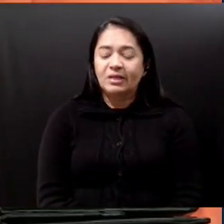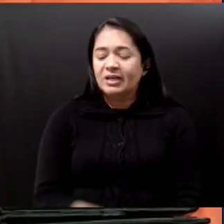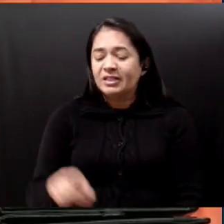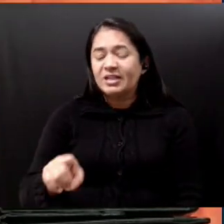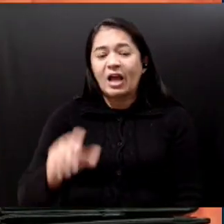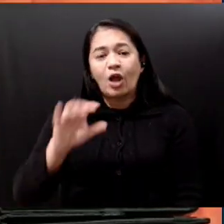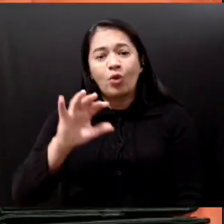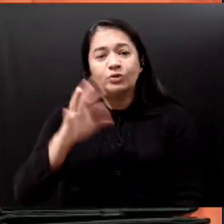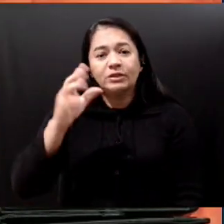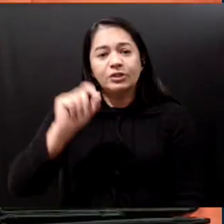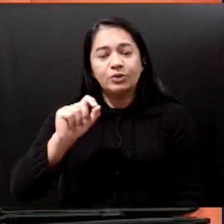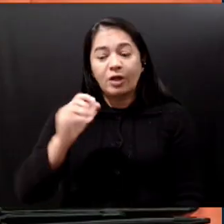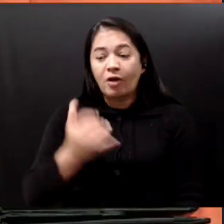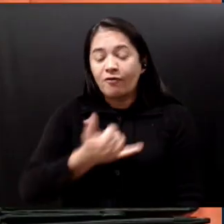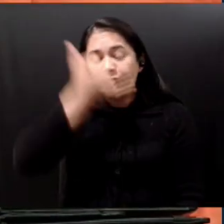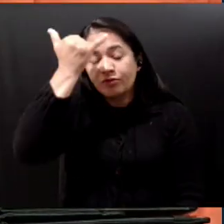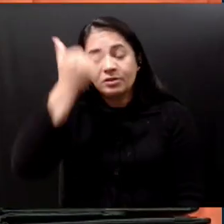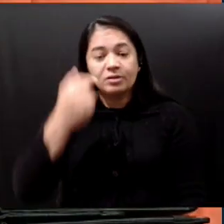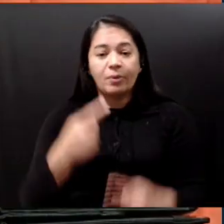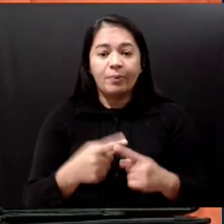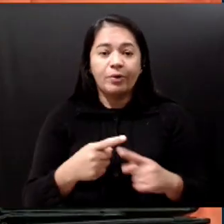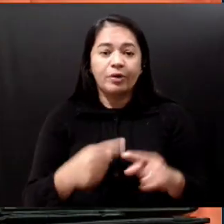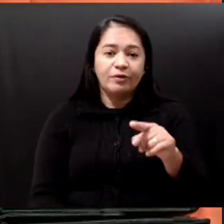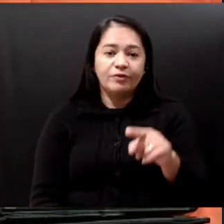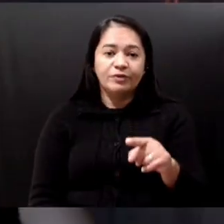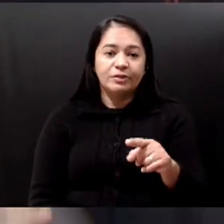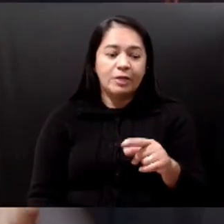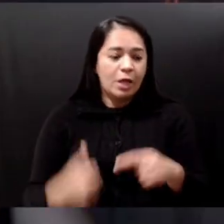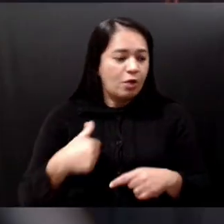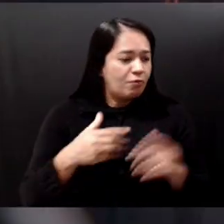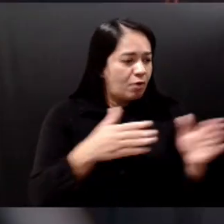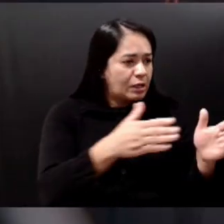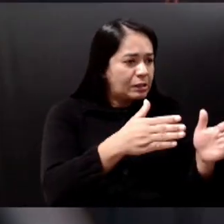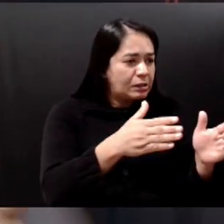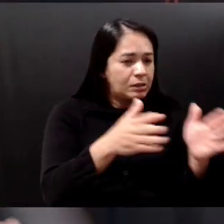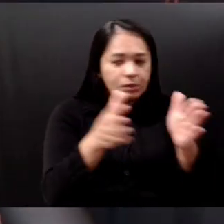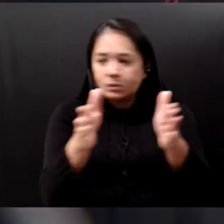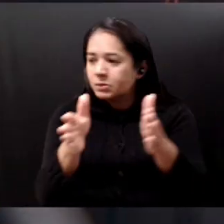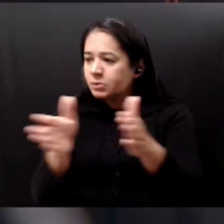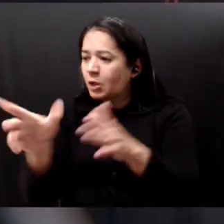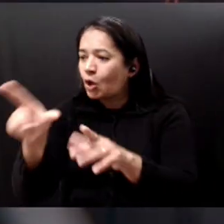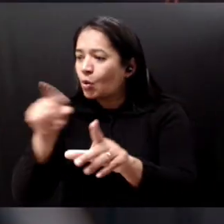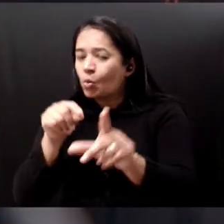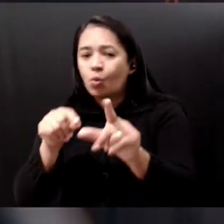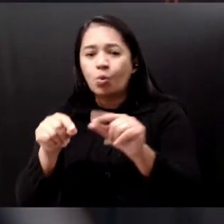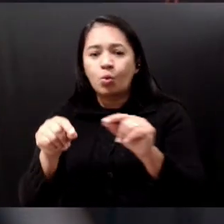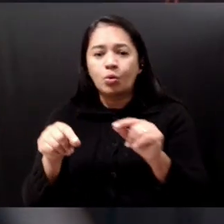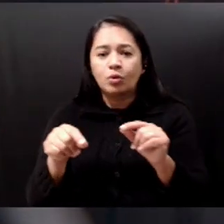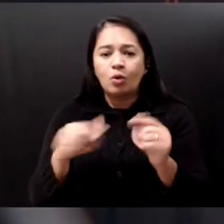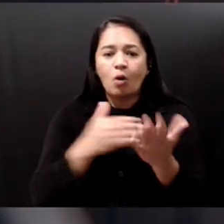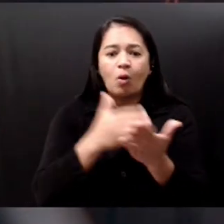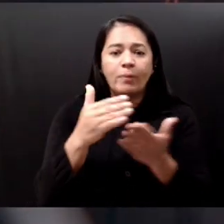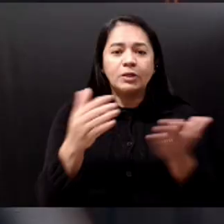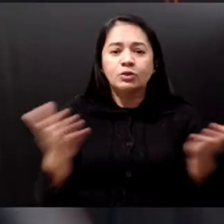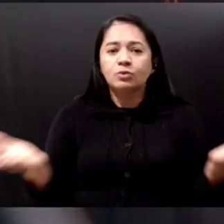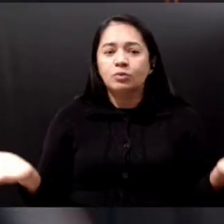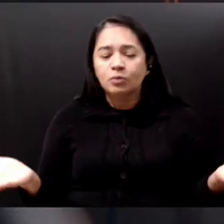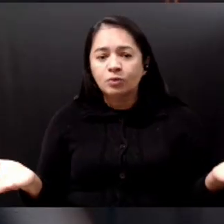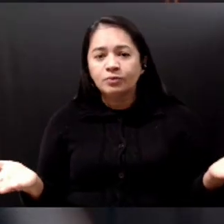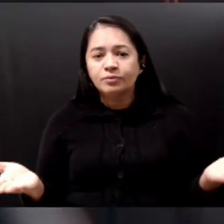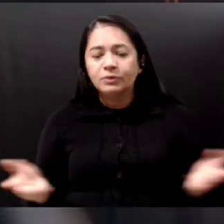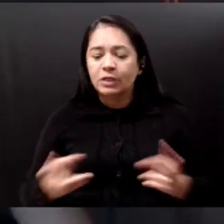você, eu vou por onde? Eu escolho o quê? Eu começo por onde? Então eu sempre digo o